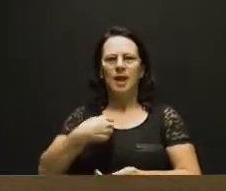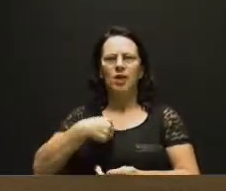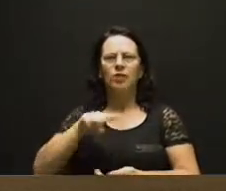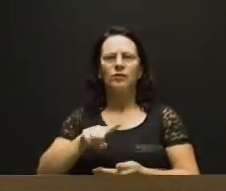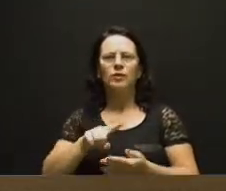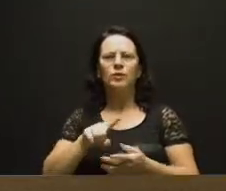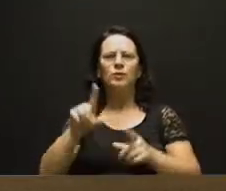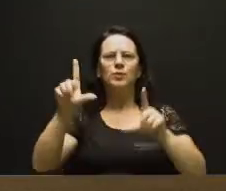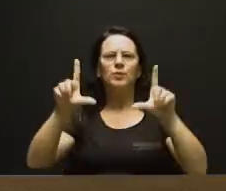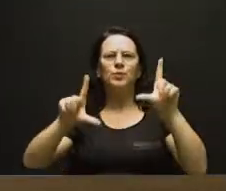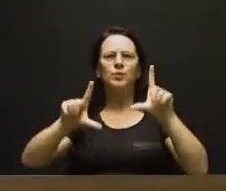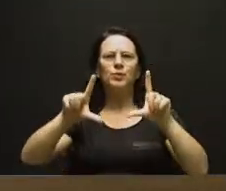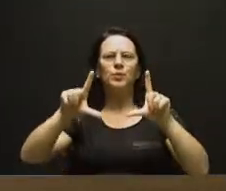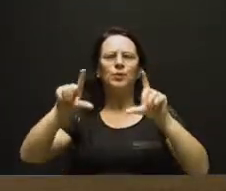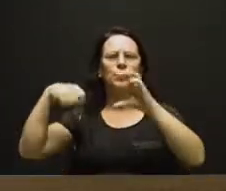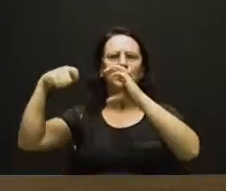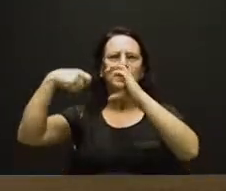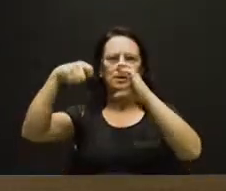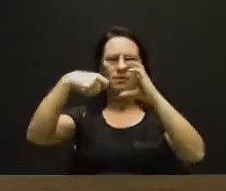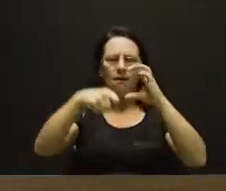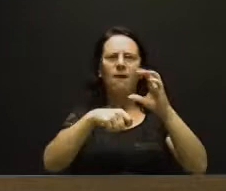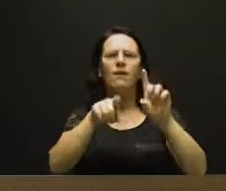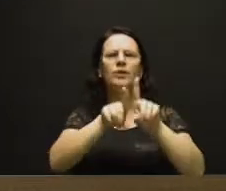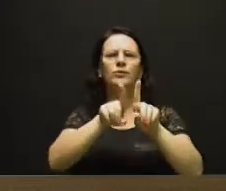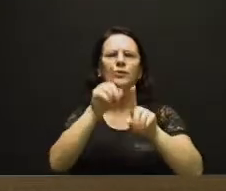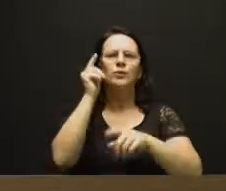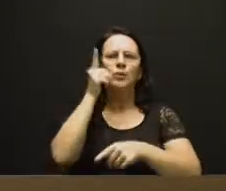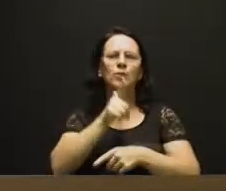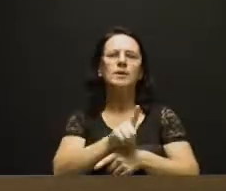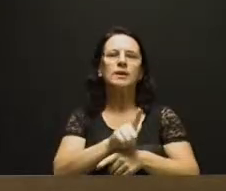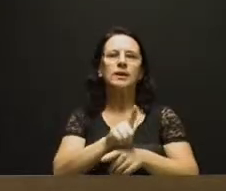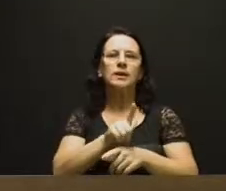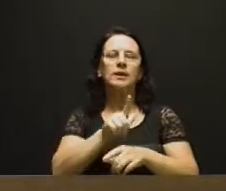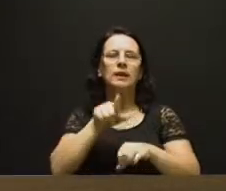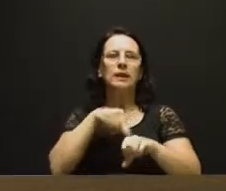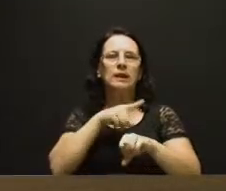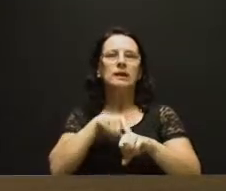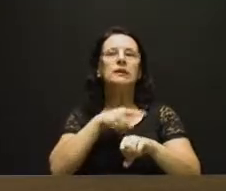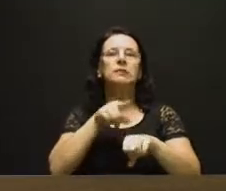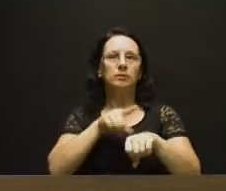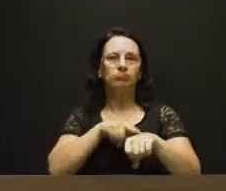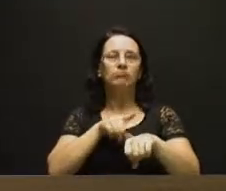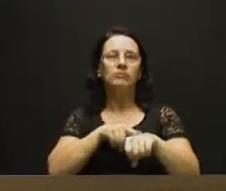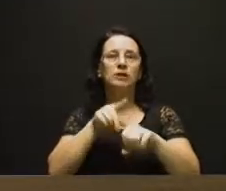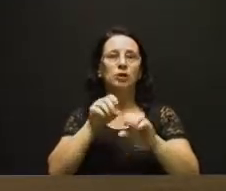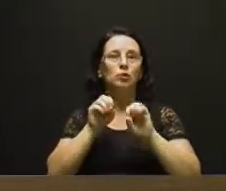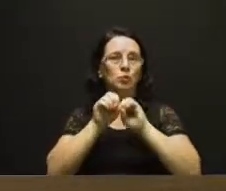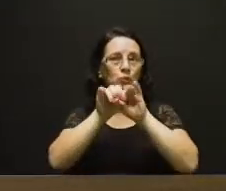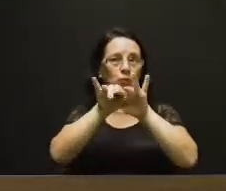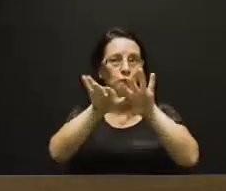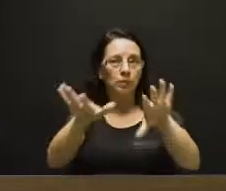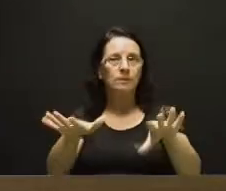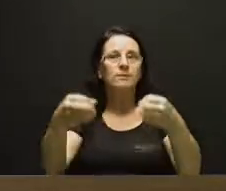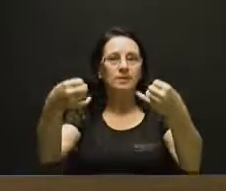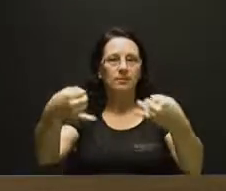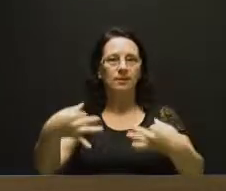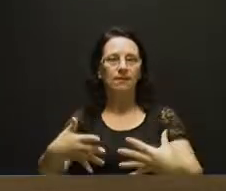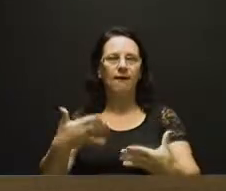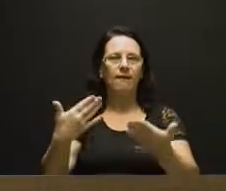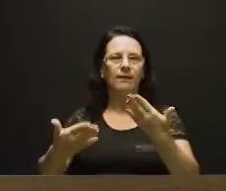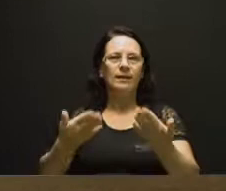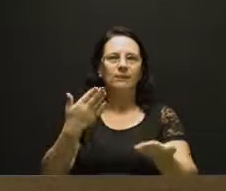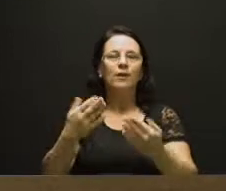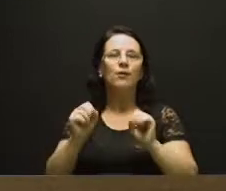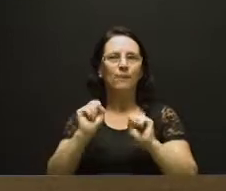um dos slides eu espero poder é conseguir a tempo expor todos eles independente